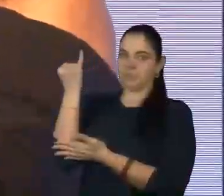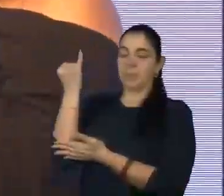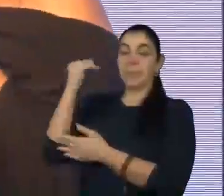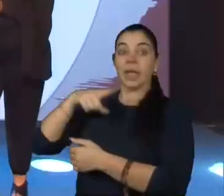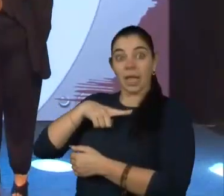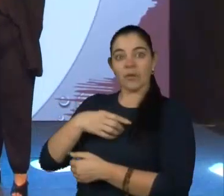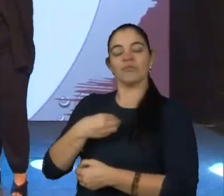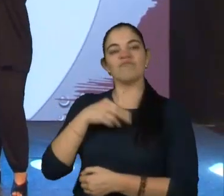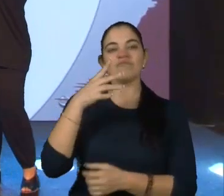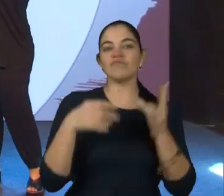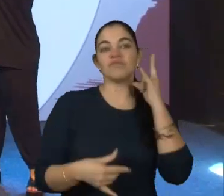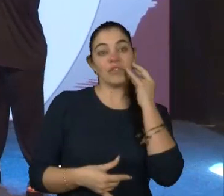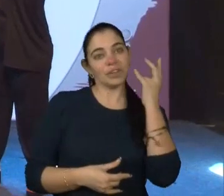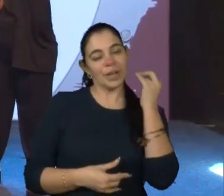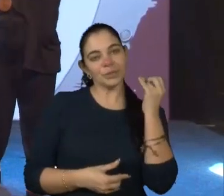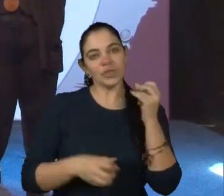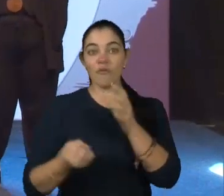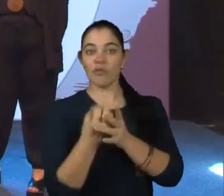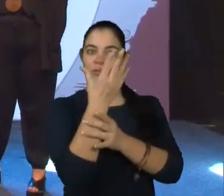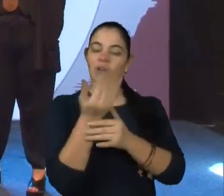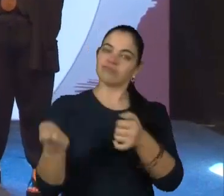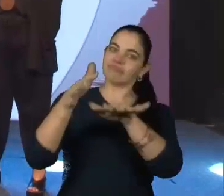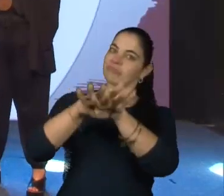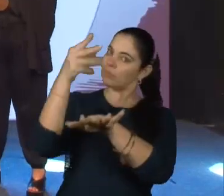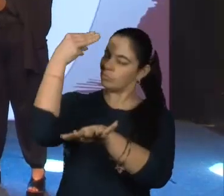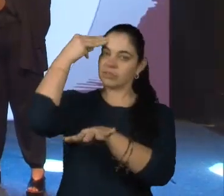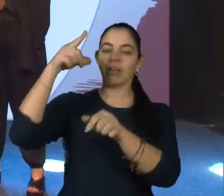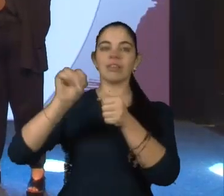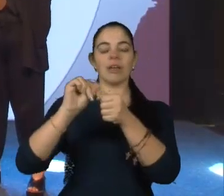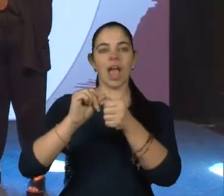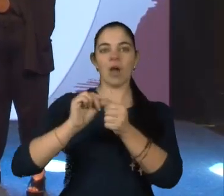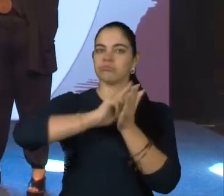Eu sou Vivi Reis, fundadora do Inclusivamente